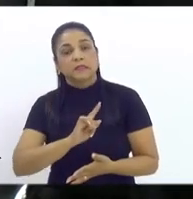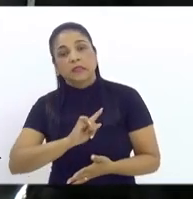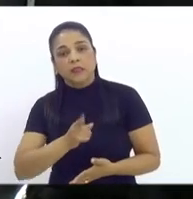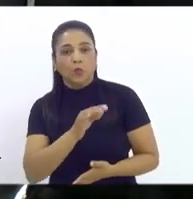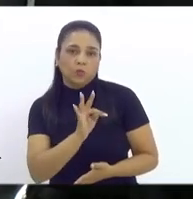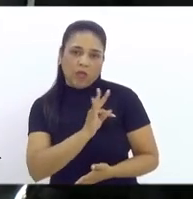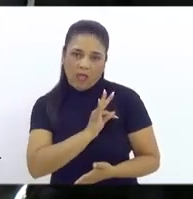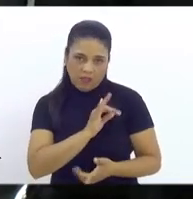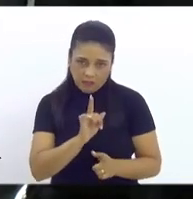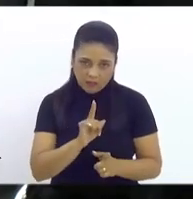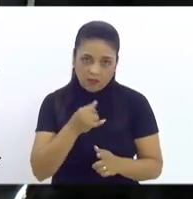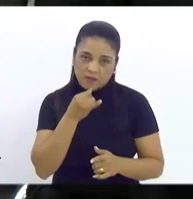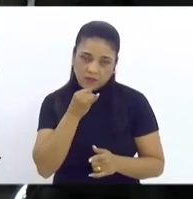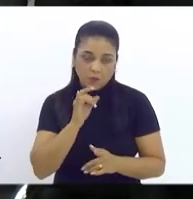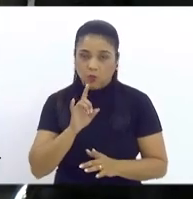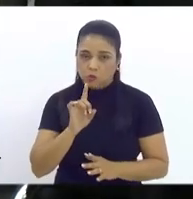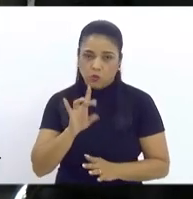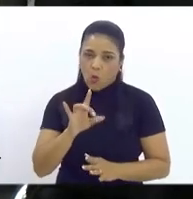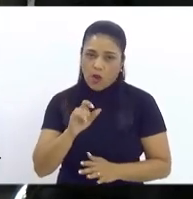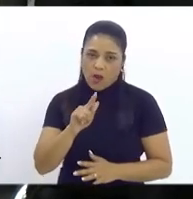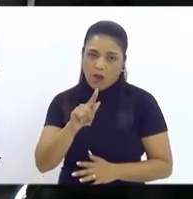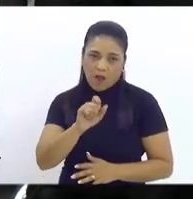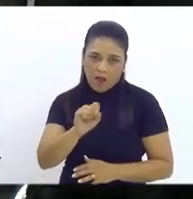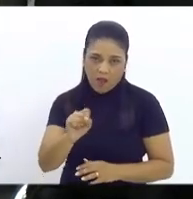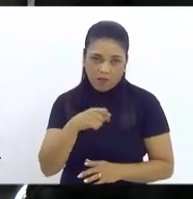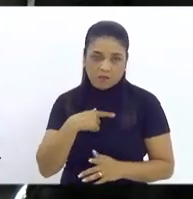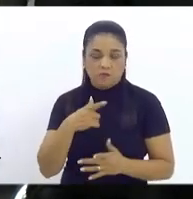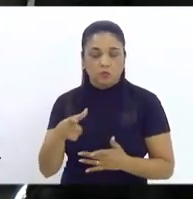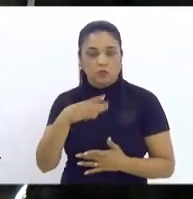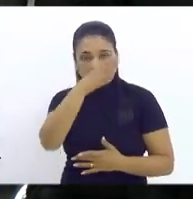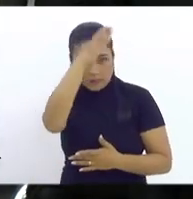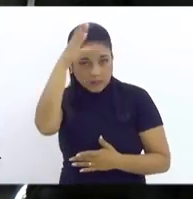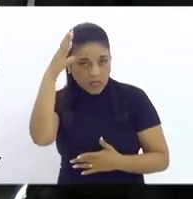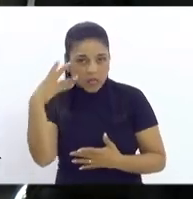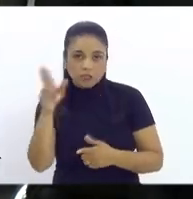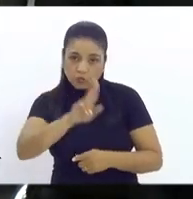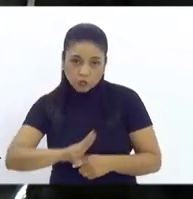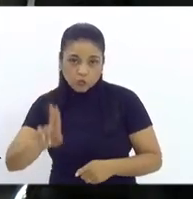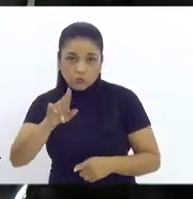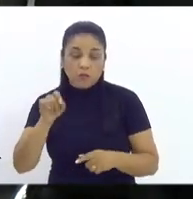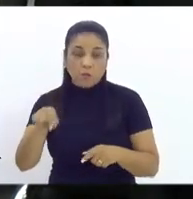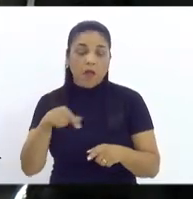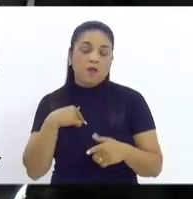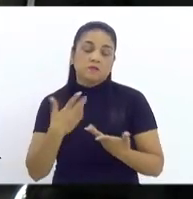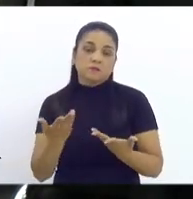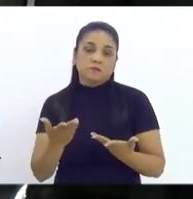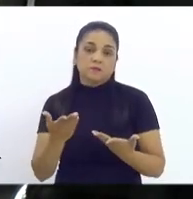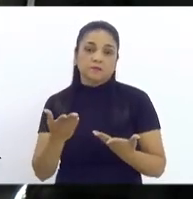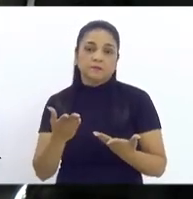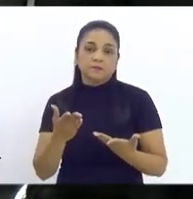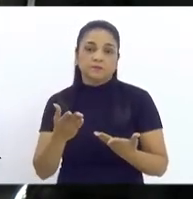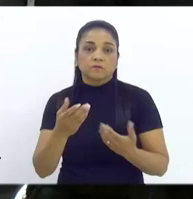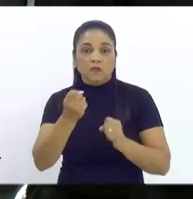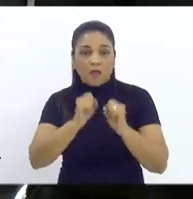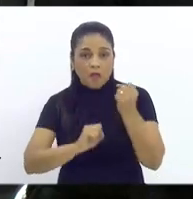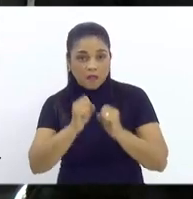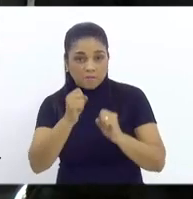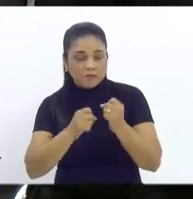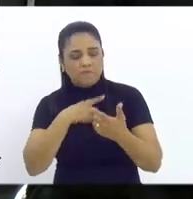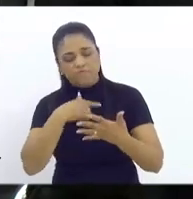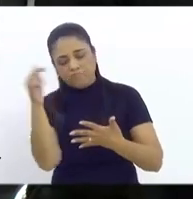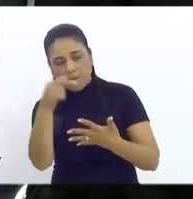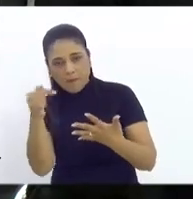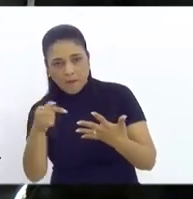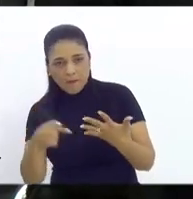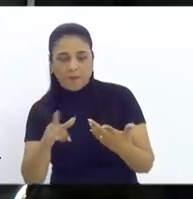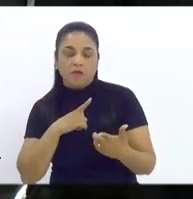o gás que o cliente consome, mas que não passa pelos medidores da companhia e que existem vários fatores.